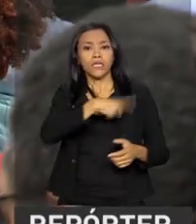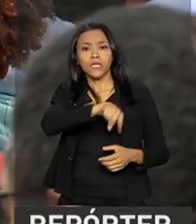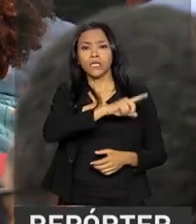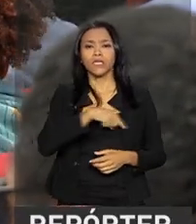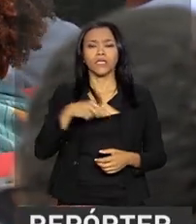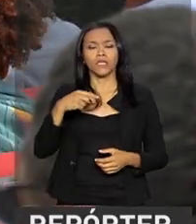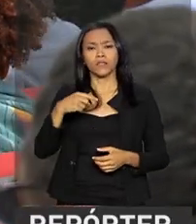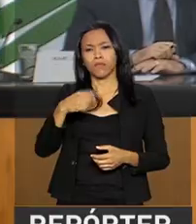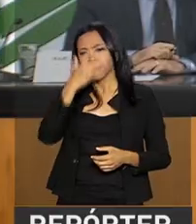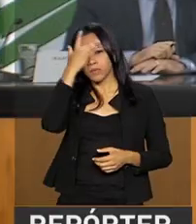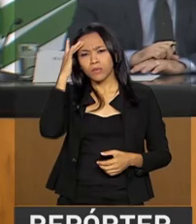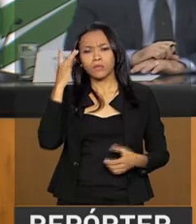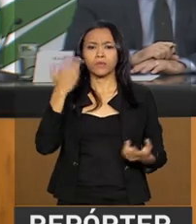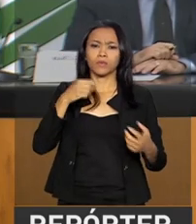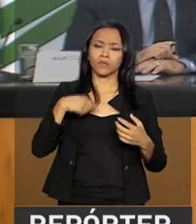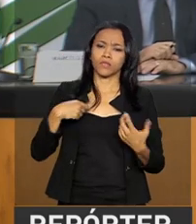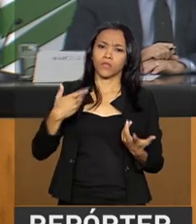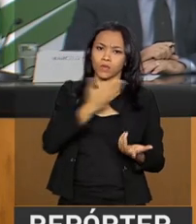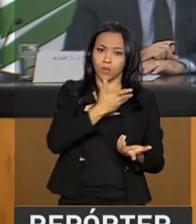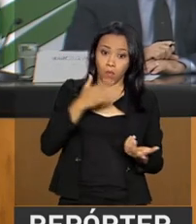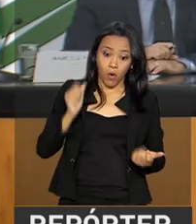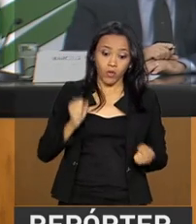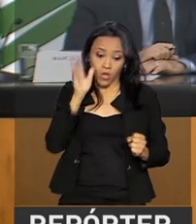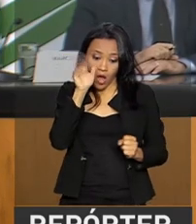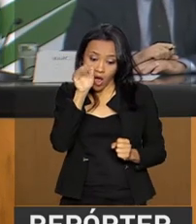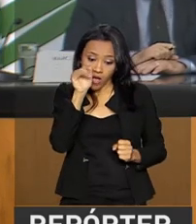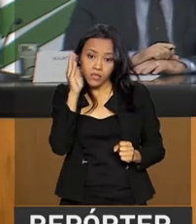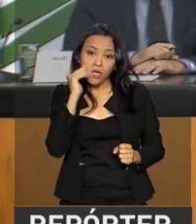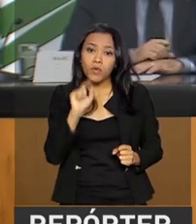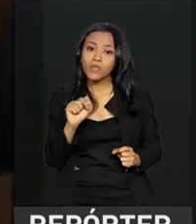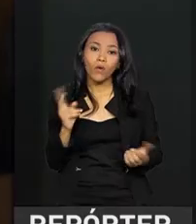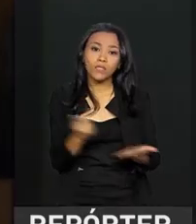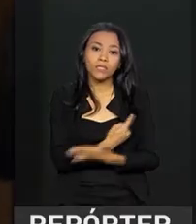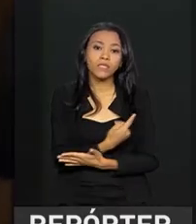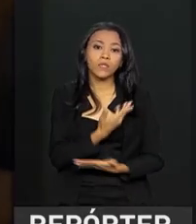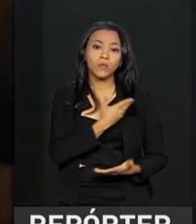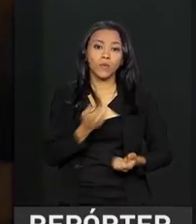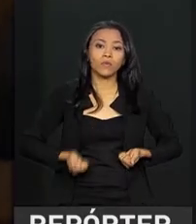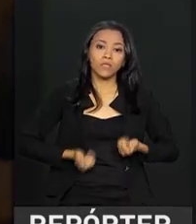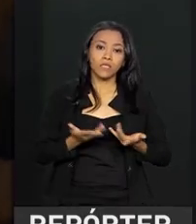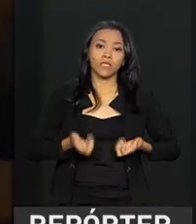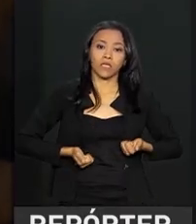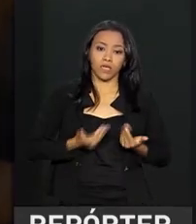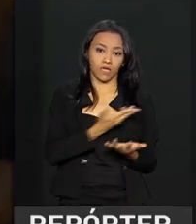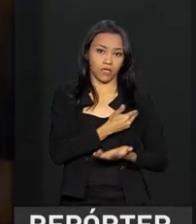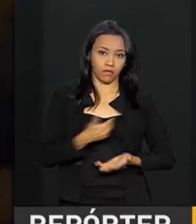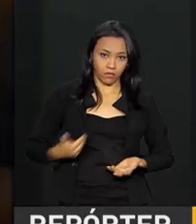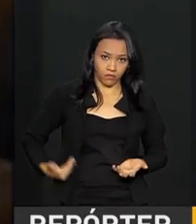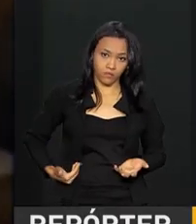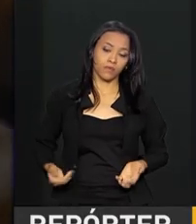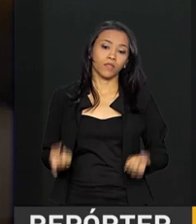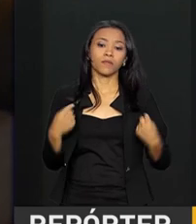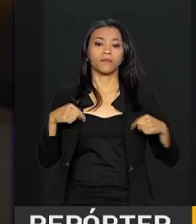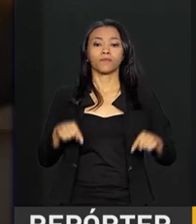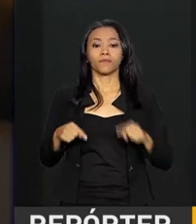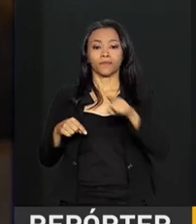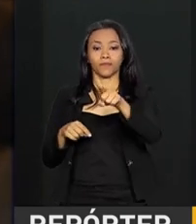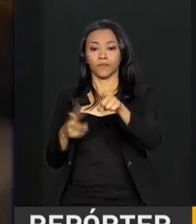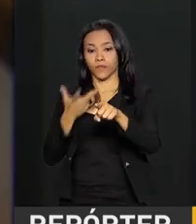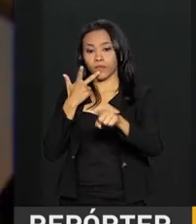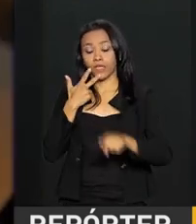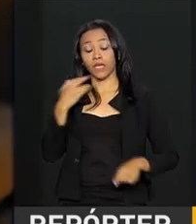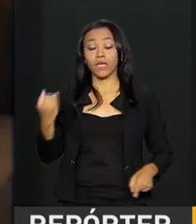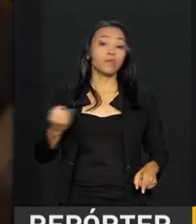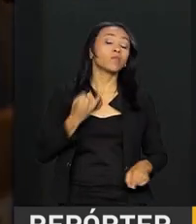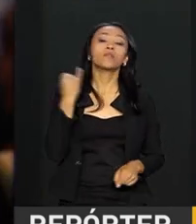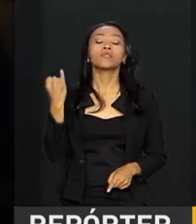e de um jeito fácil os custos de funcionamento da máquina pública é fundamental para o país que as instituições públicas sejam